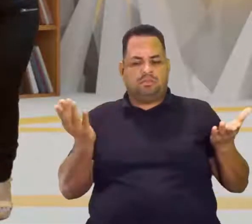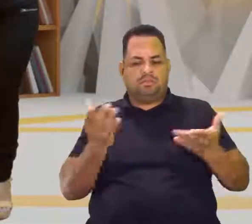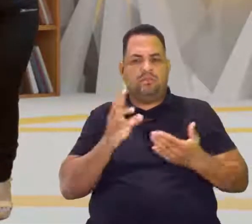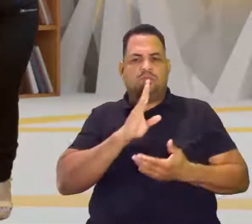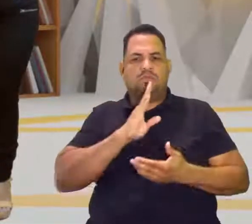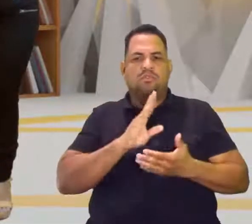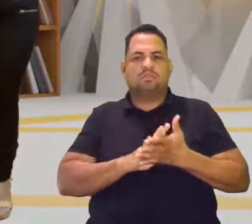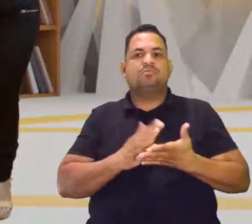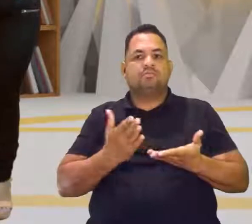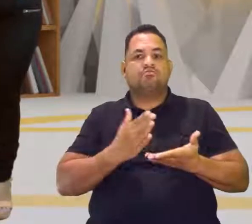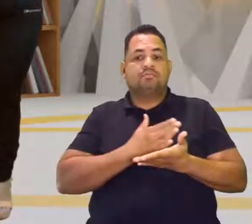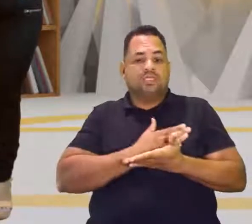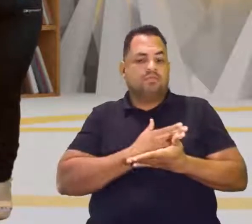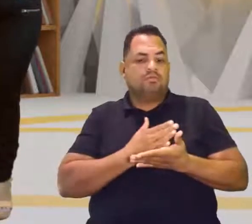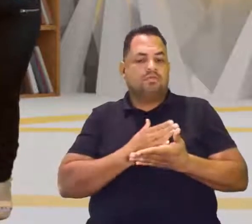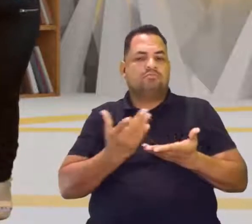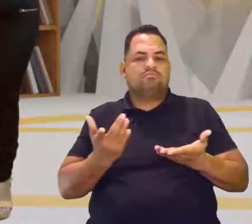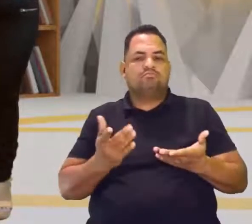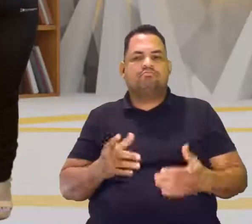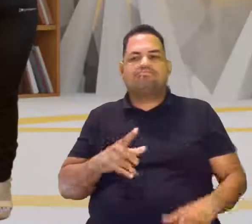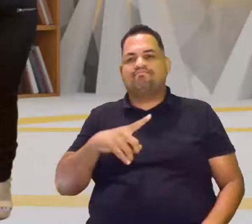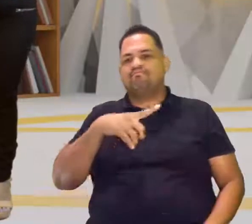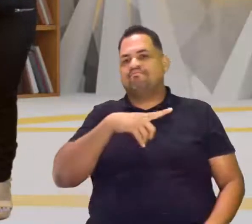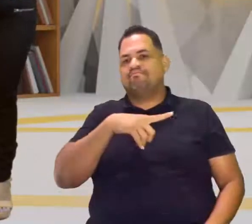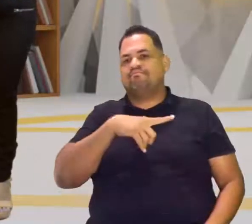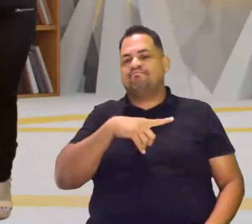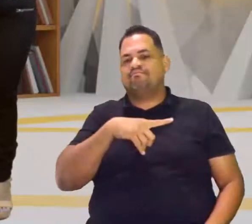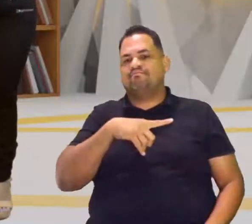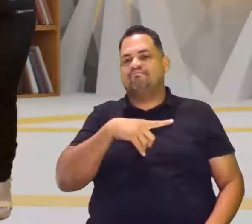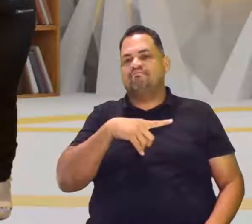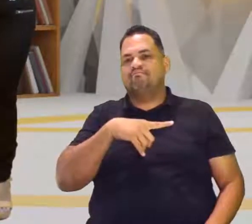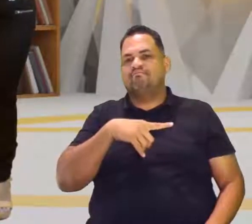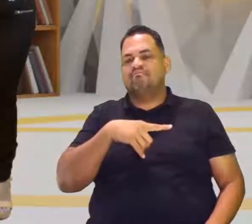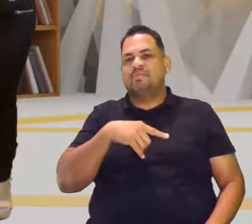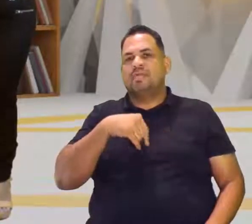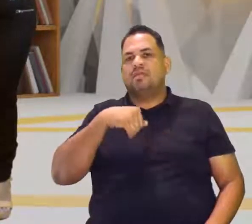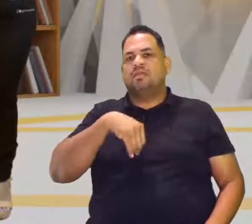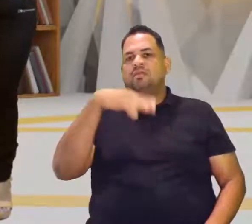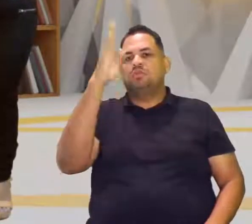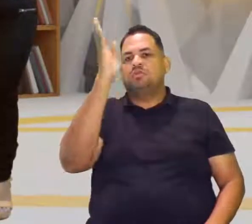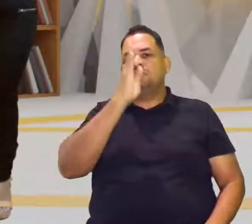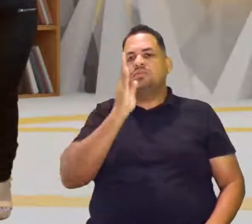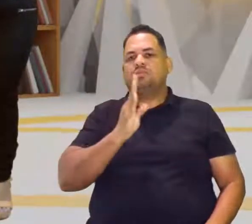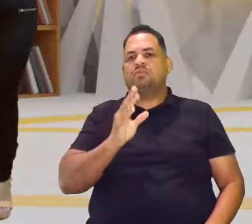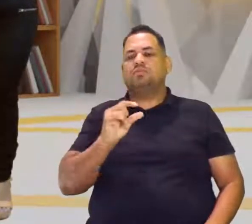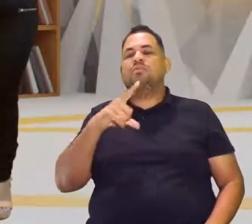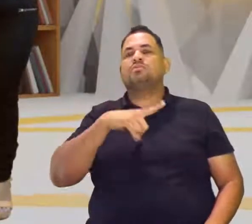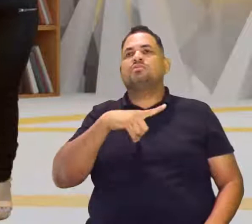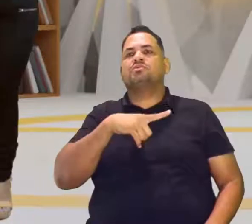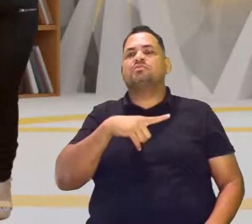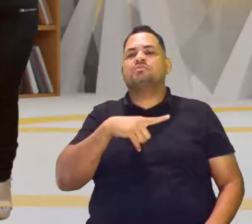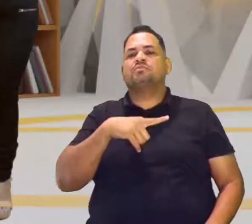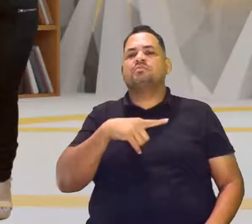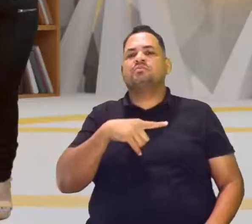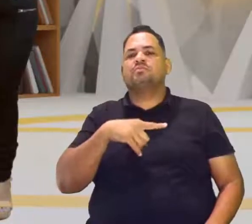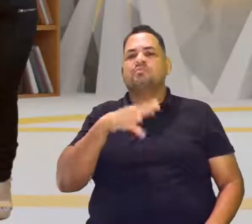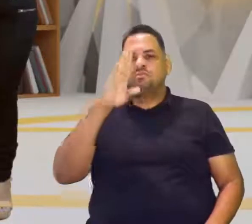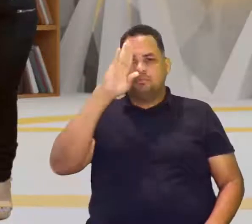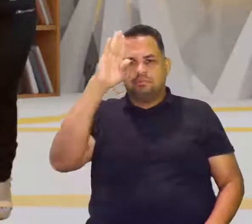gente conhece hoje mas a essência é a mesma já existe o capitalismo no nosso Brasil o que que predominava no nosso país